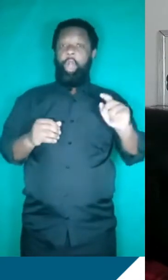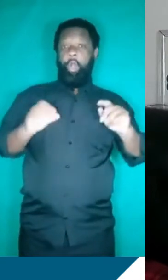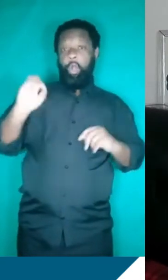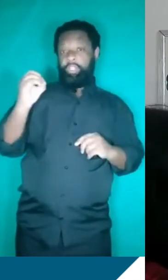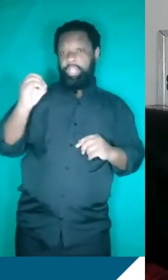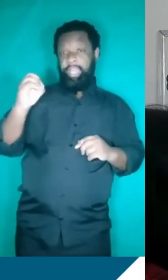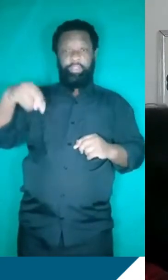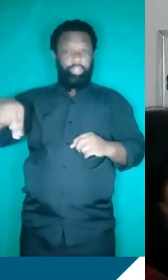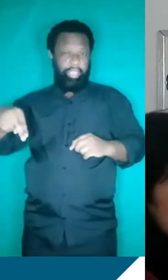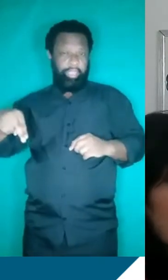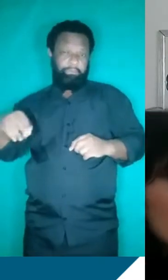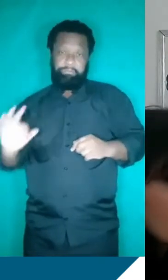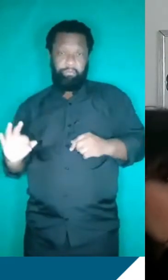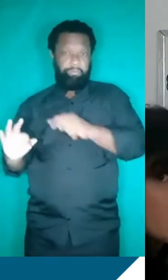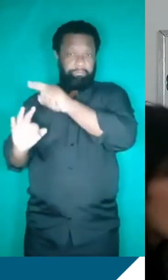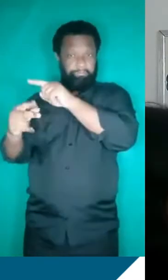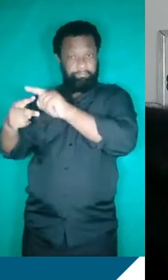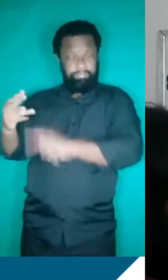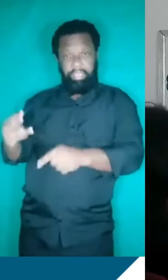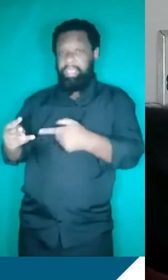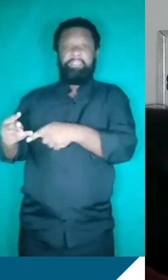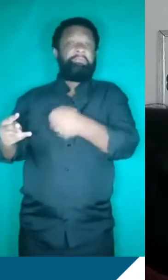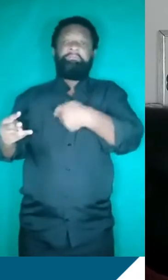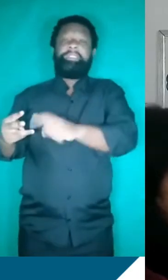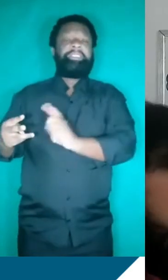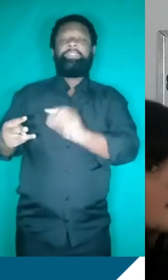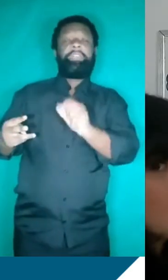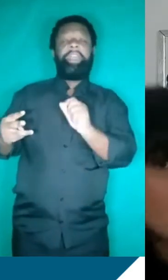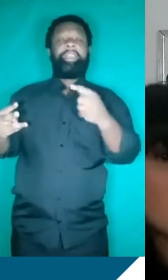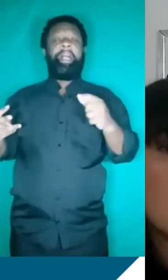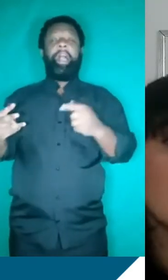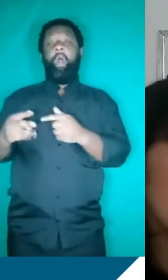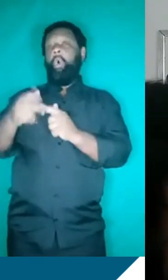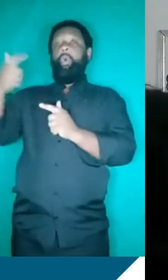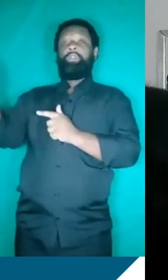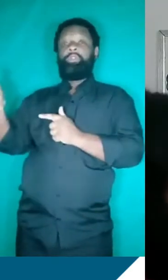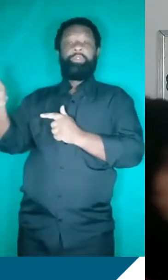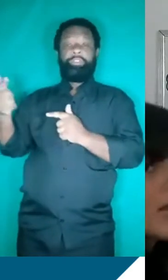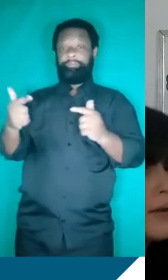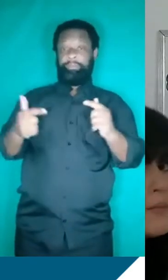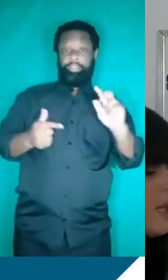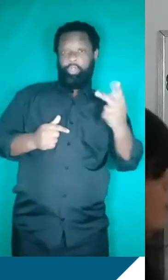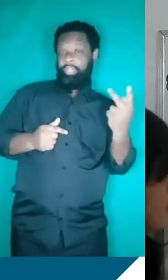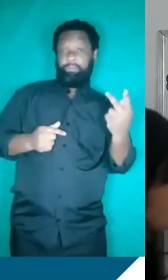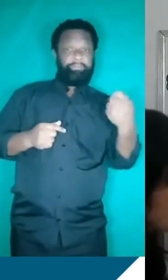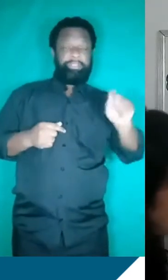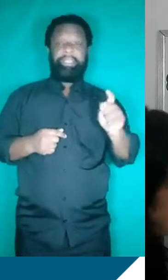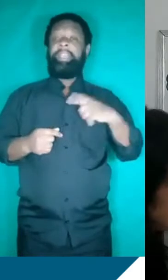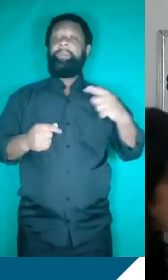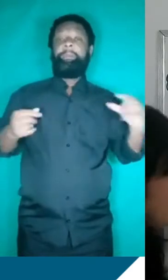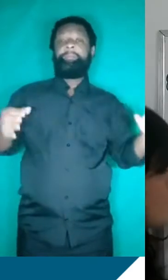oxigênio, nitrogênio e flúor da outra, ou flúor da outra, ele não precisa necessariamente estar ligado a outro hidrogênio. Então, aqui